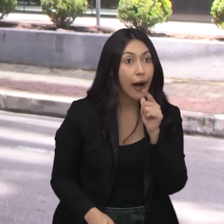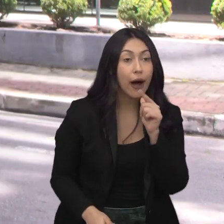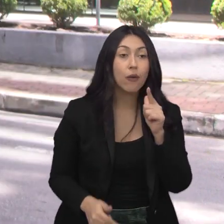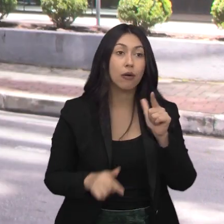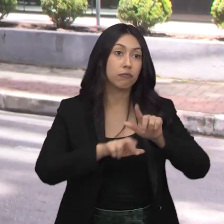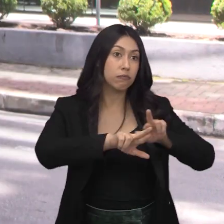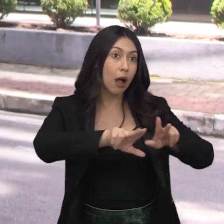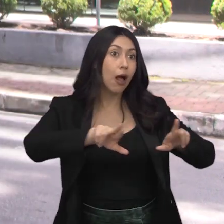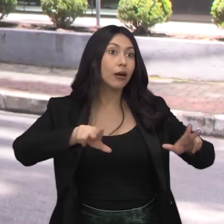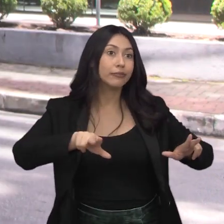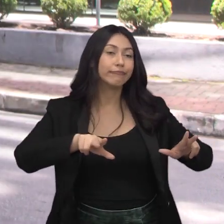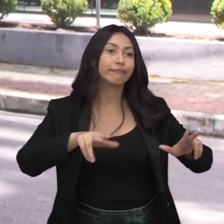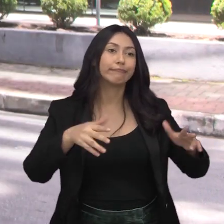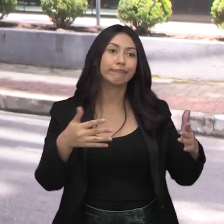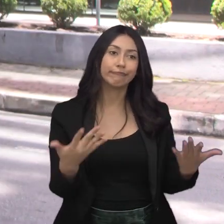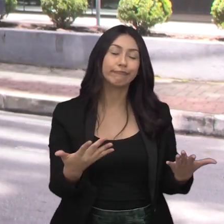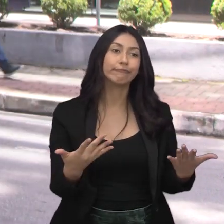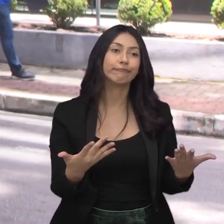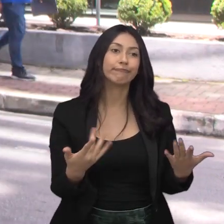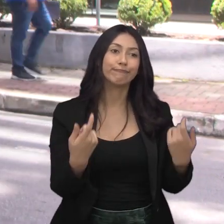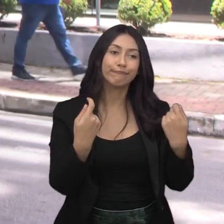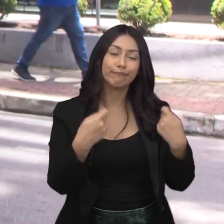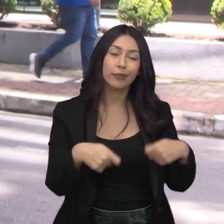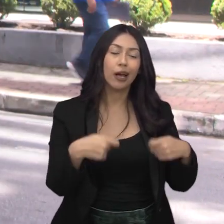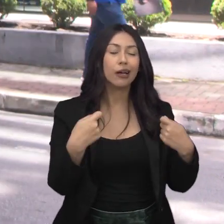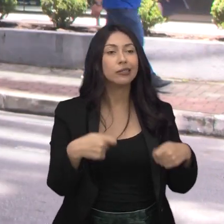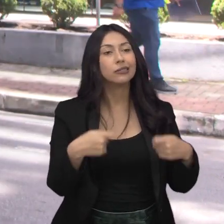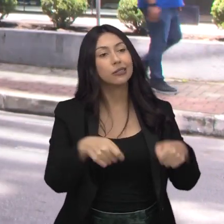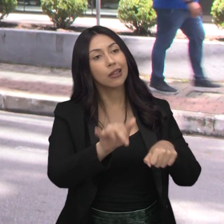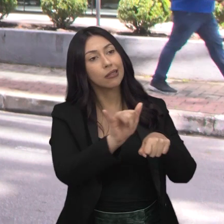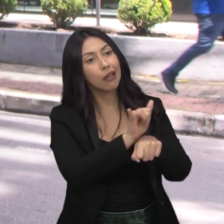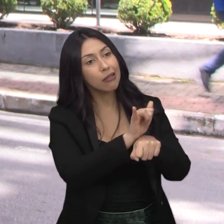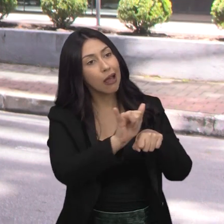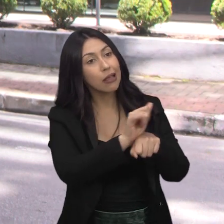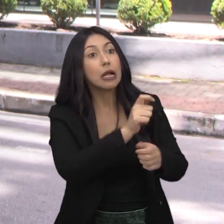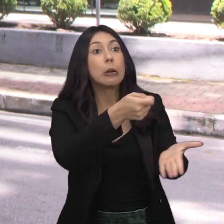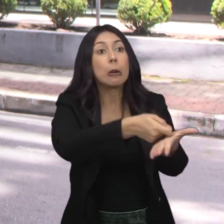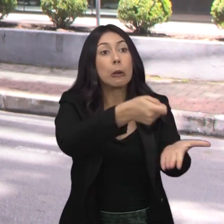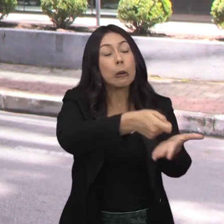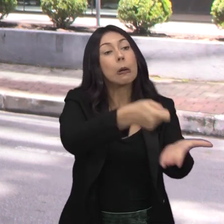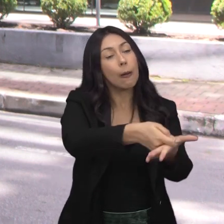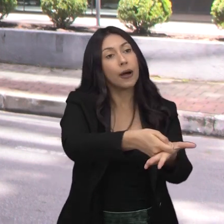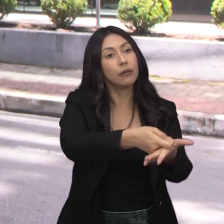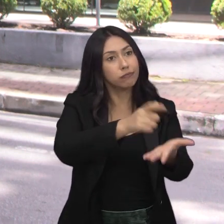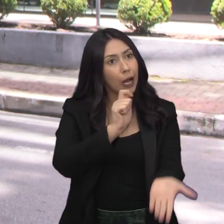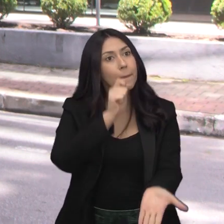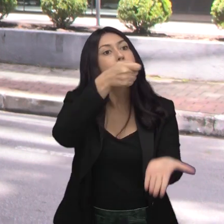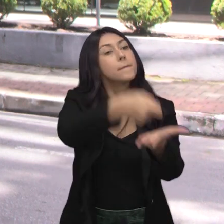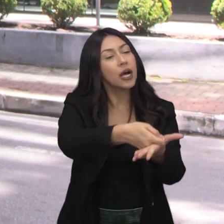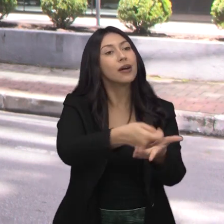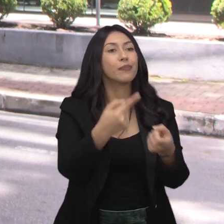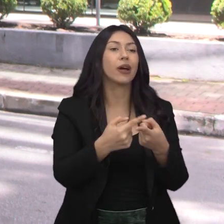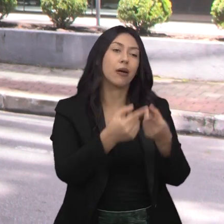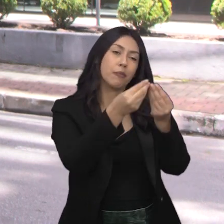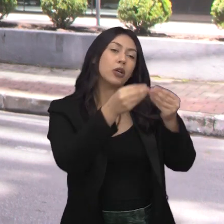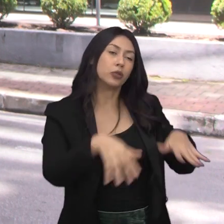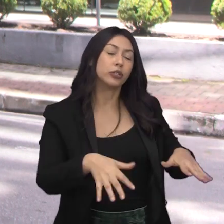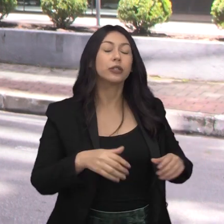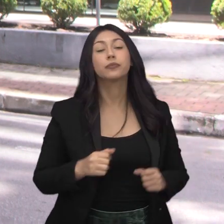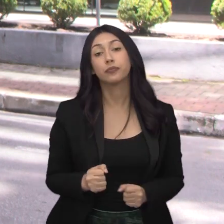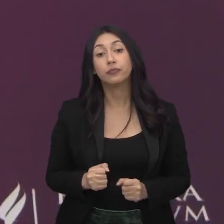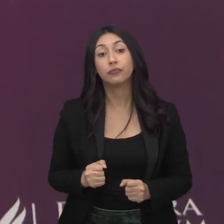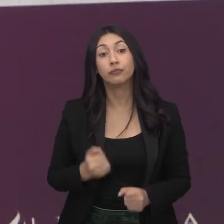água. Aí a gente tem que possivelmente ter algumas formas para fazer as cobranças desses inadimplentes que estão afetando